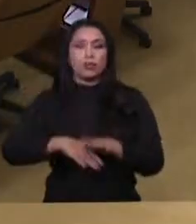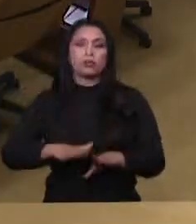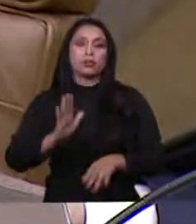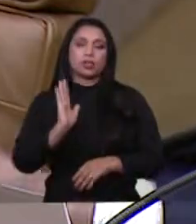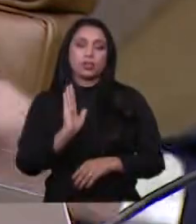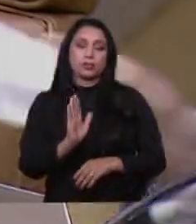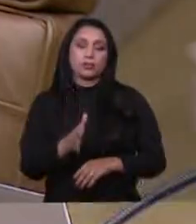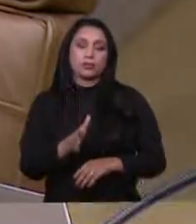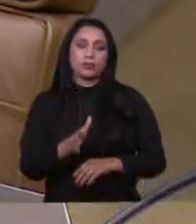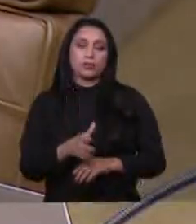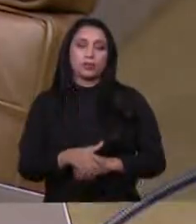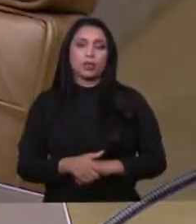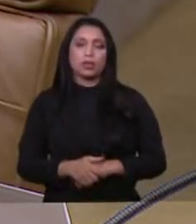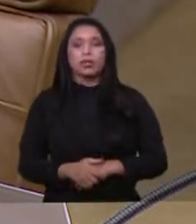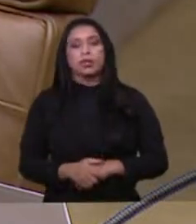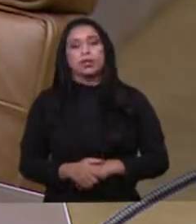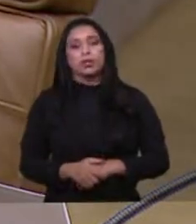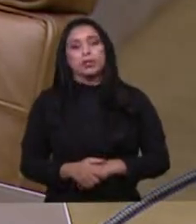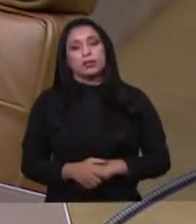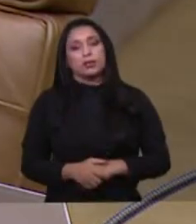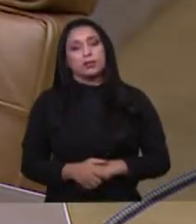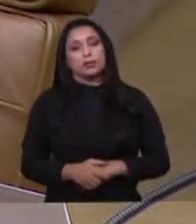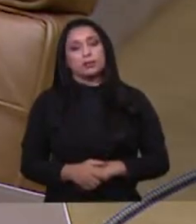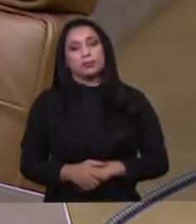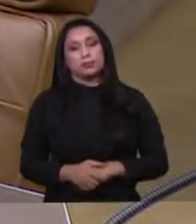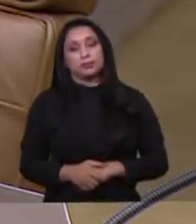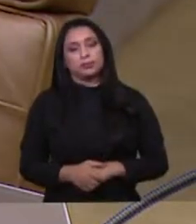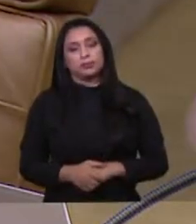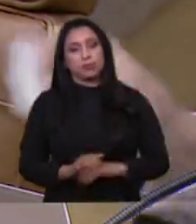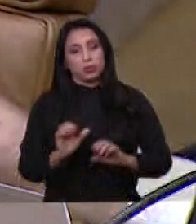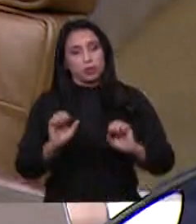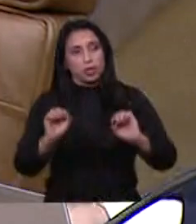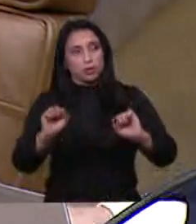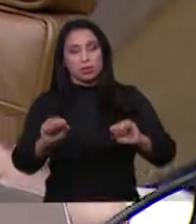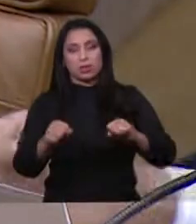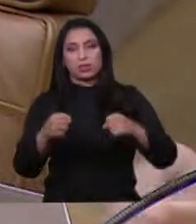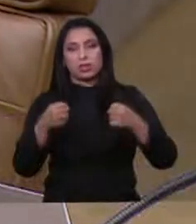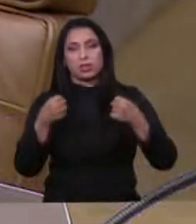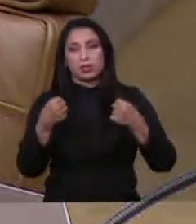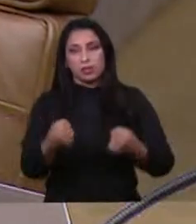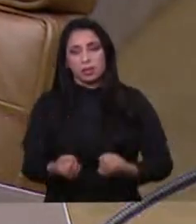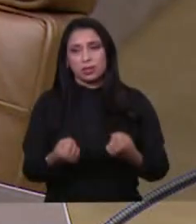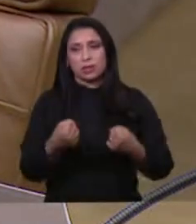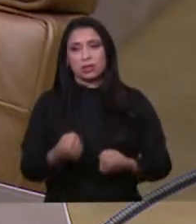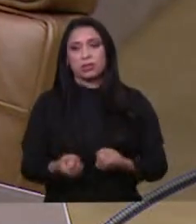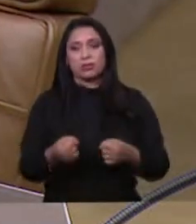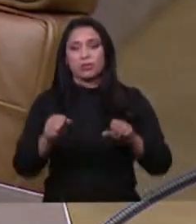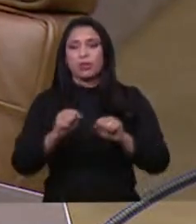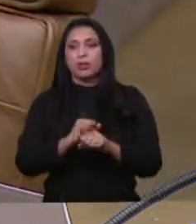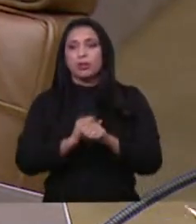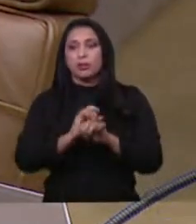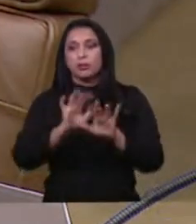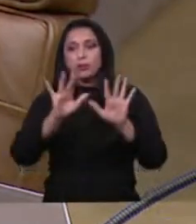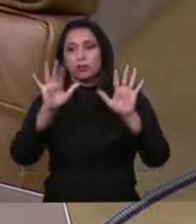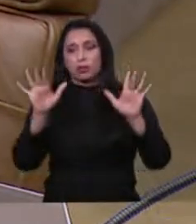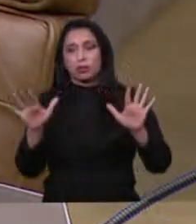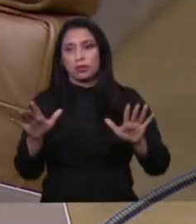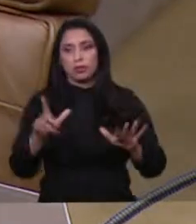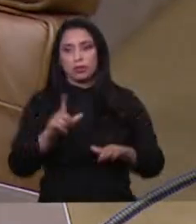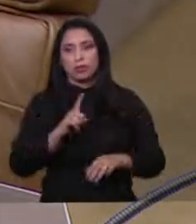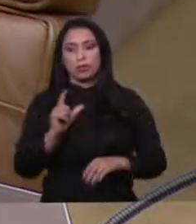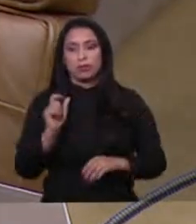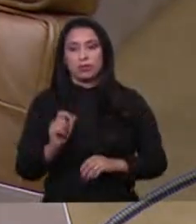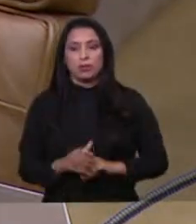aqui mais de uma vez mencionado pelo esforço, pela profundidade, pela clareza dos respostos,